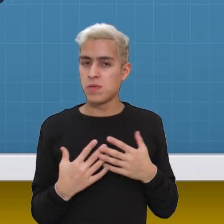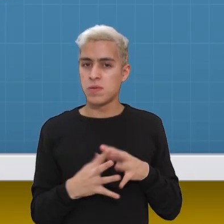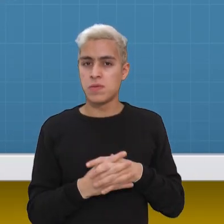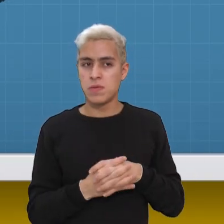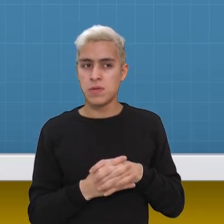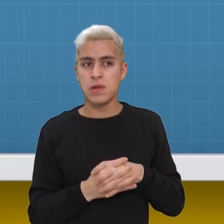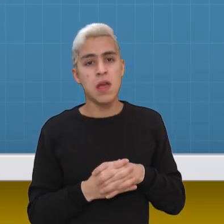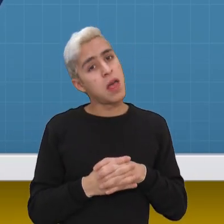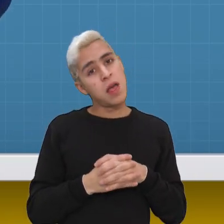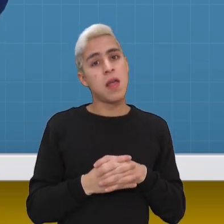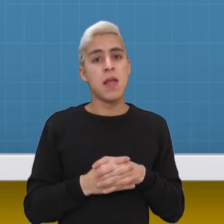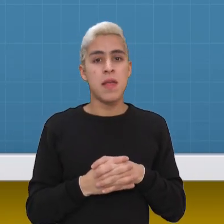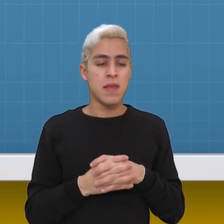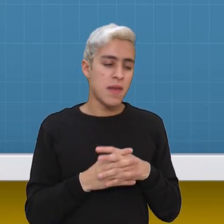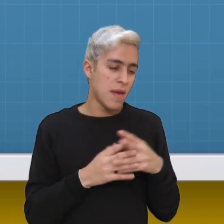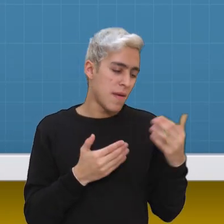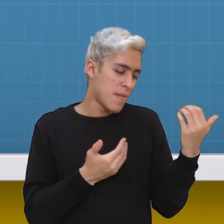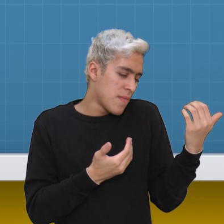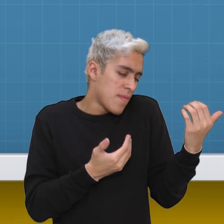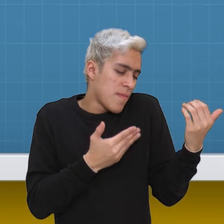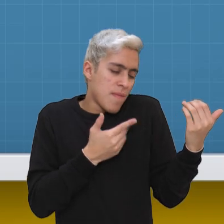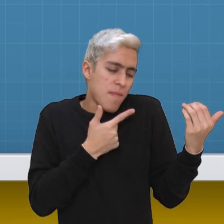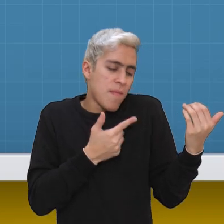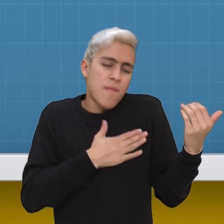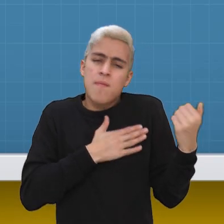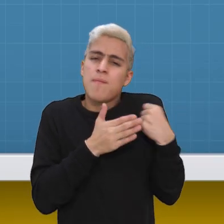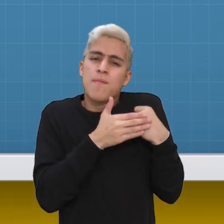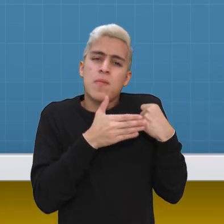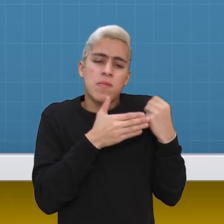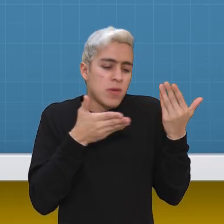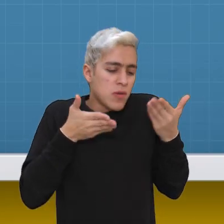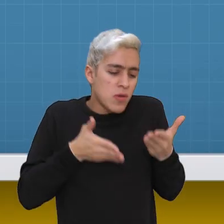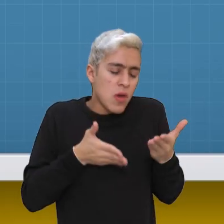Meu benzinho, quando dorme, põe a mão no coração. Ai, que fofura!